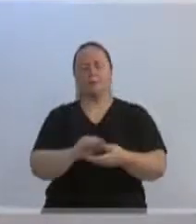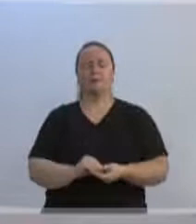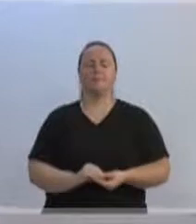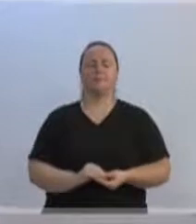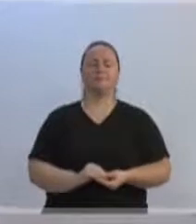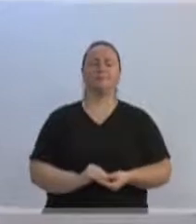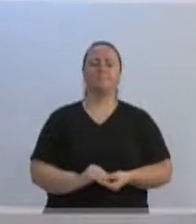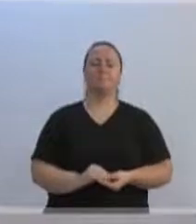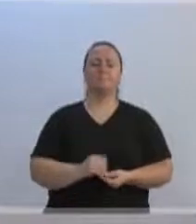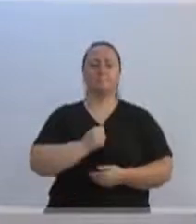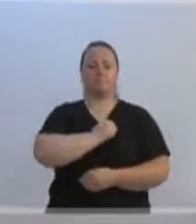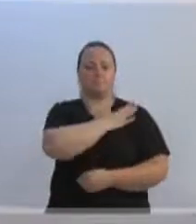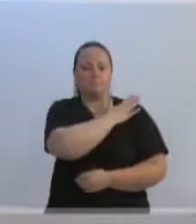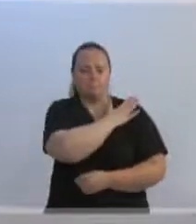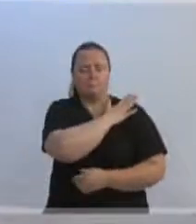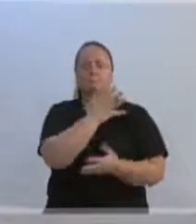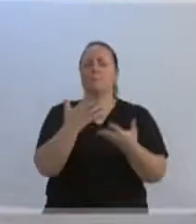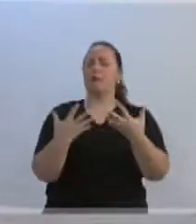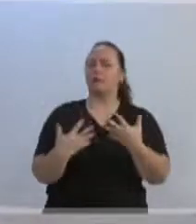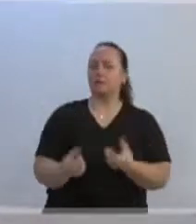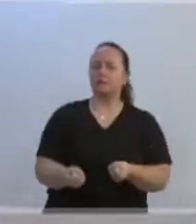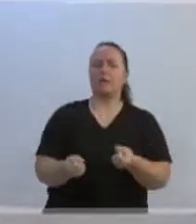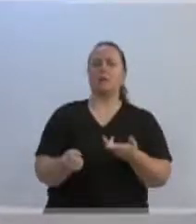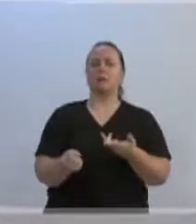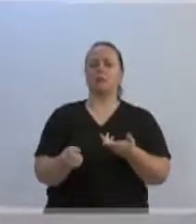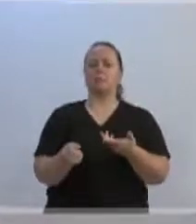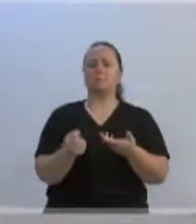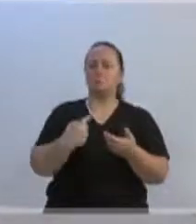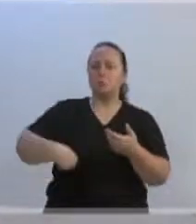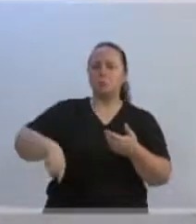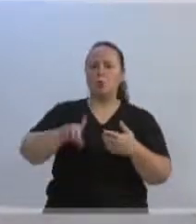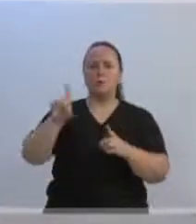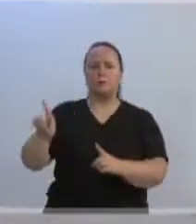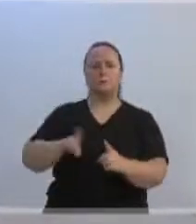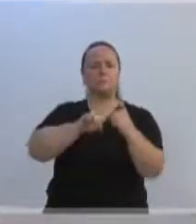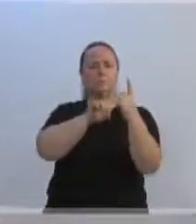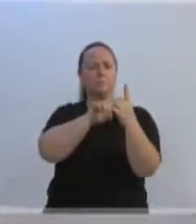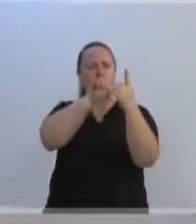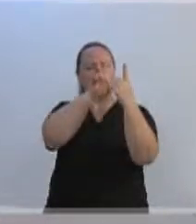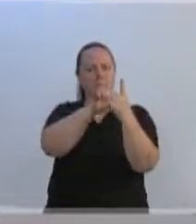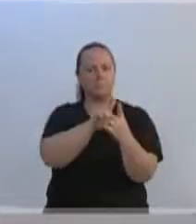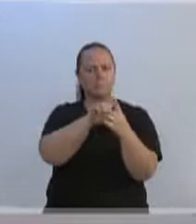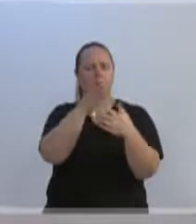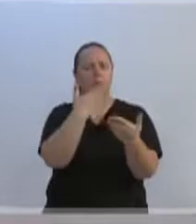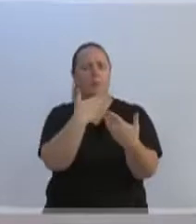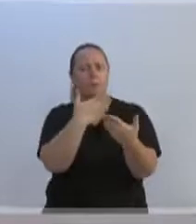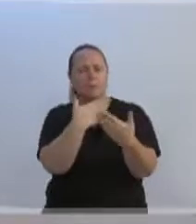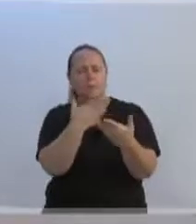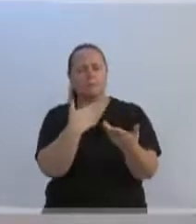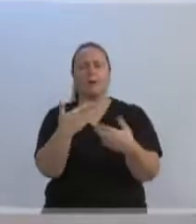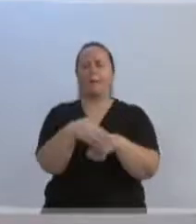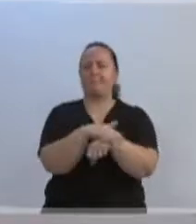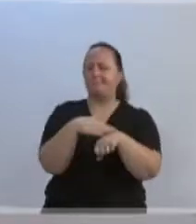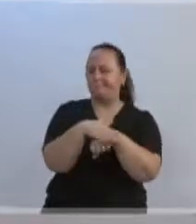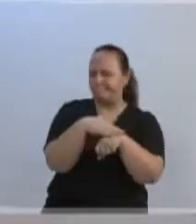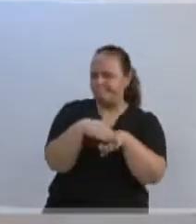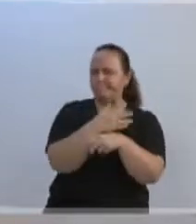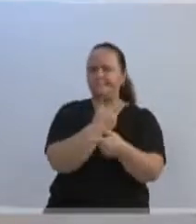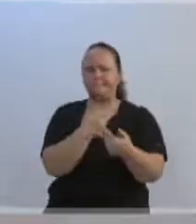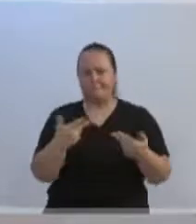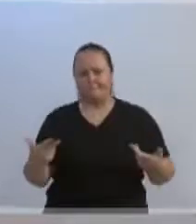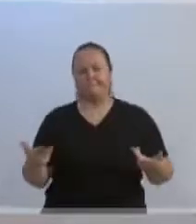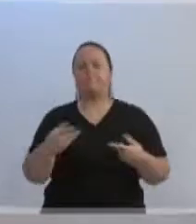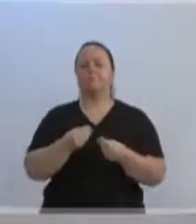tem nos acatado tem nos recebido a obra também tem nos atendido dando retorno e passamos a comunidade todos os elementos